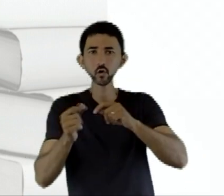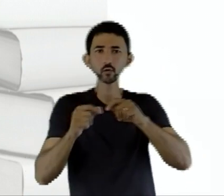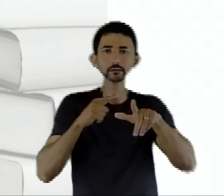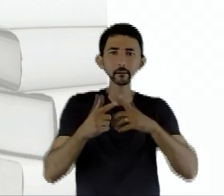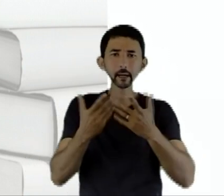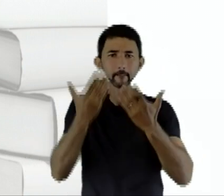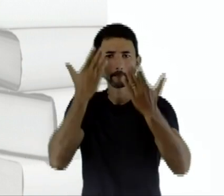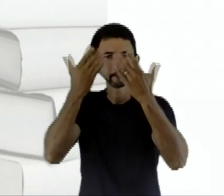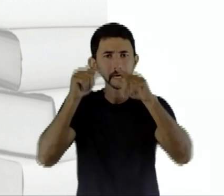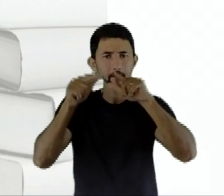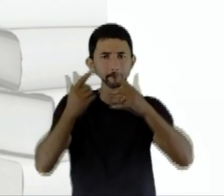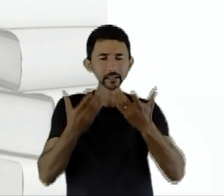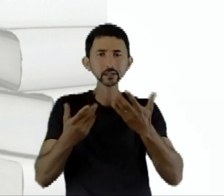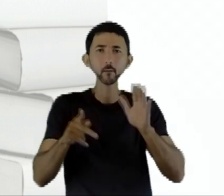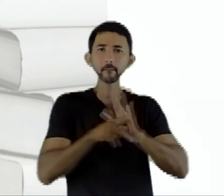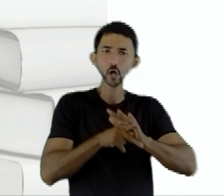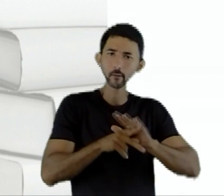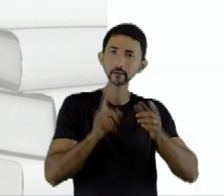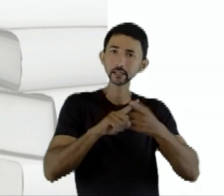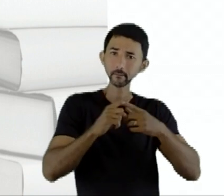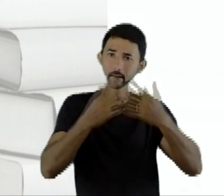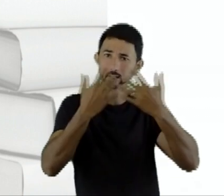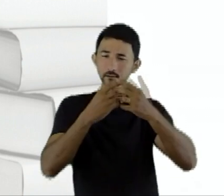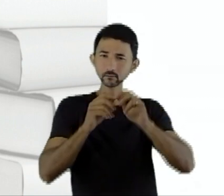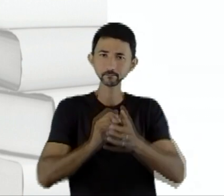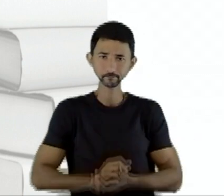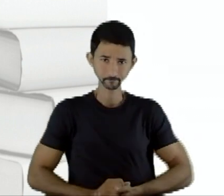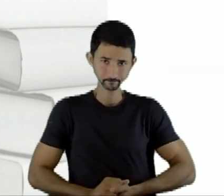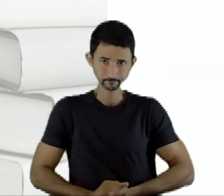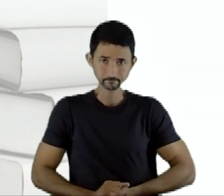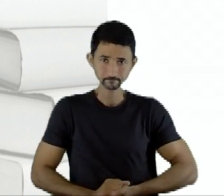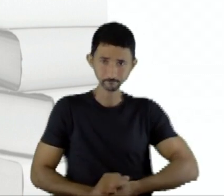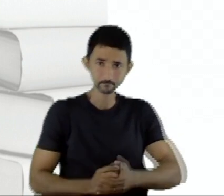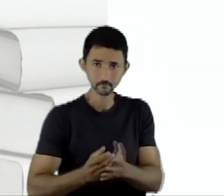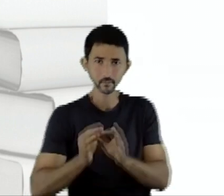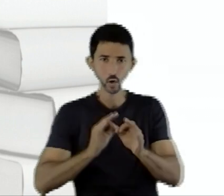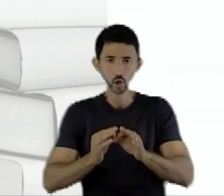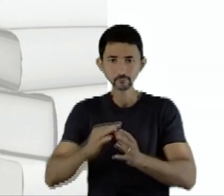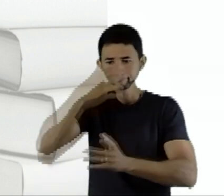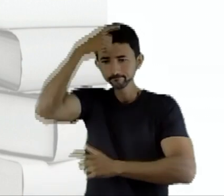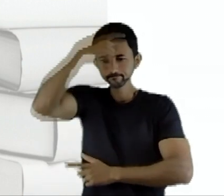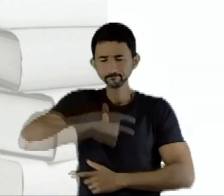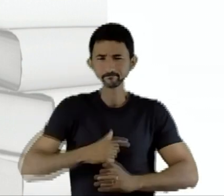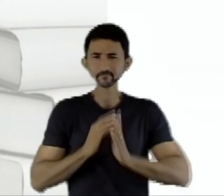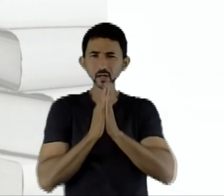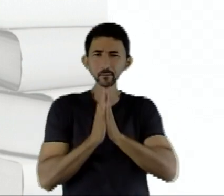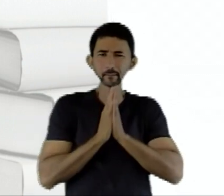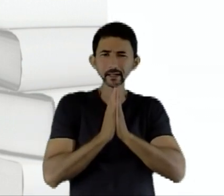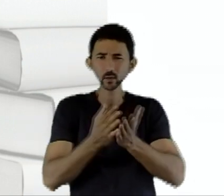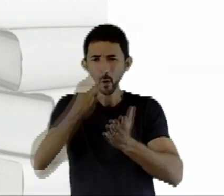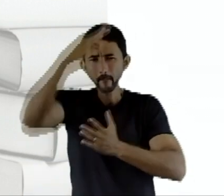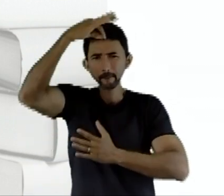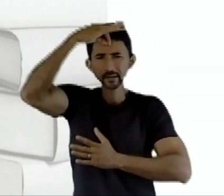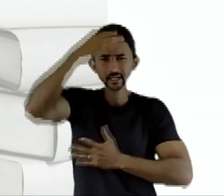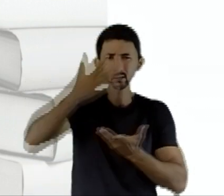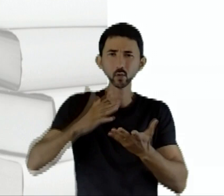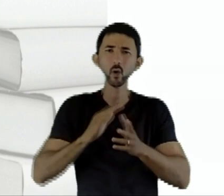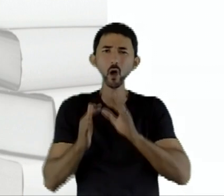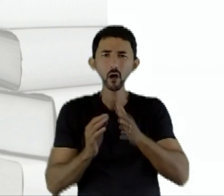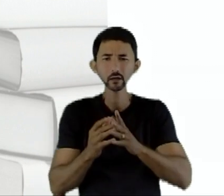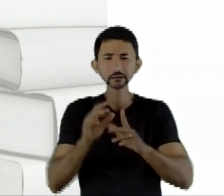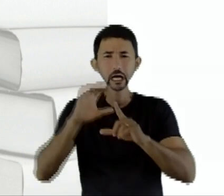o psíquico, apenas estará enxugando o gelo. Nós somos seres espirituais. A ciência